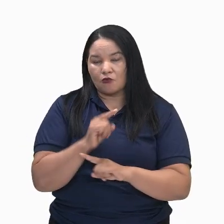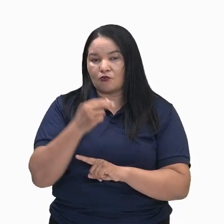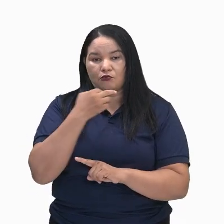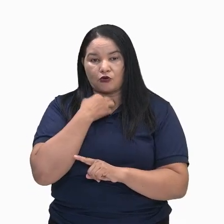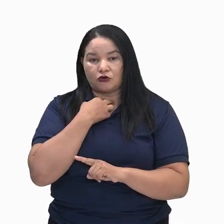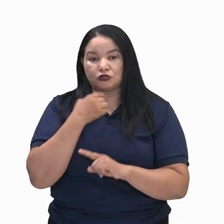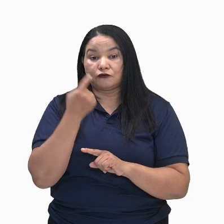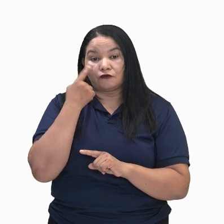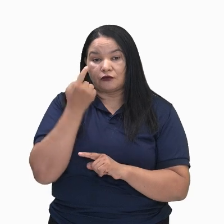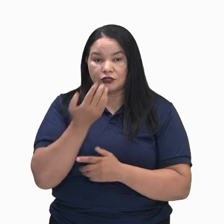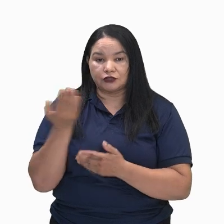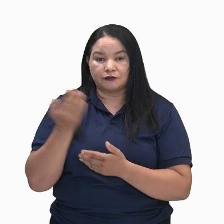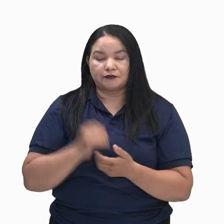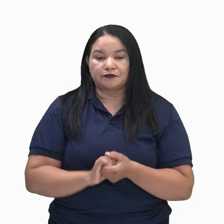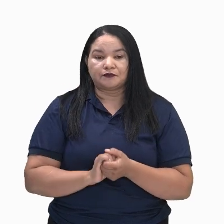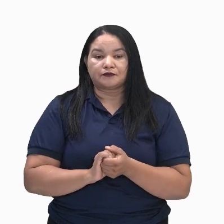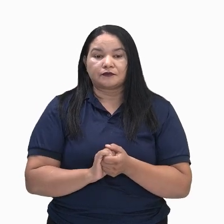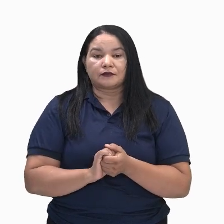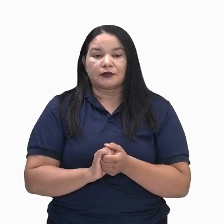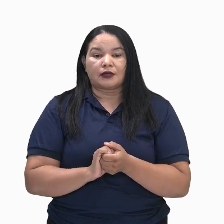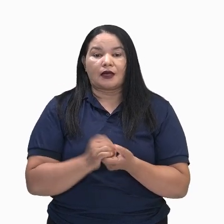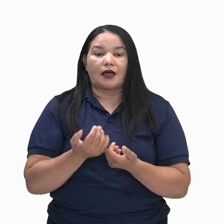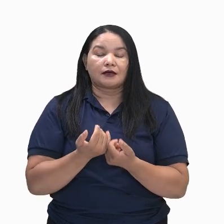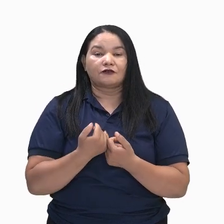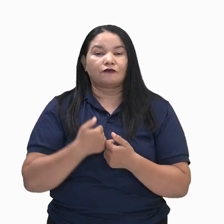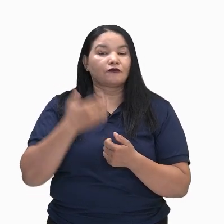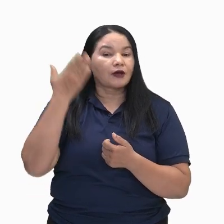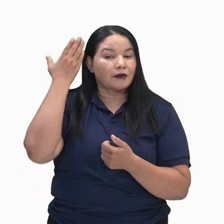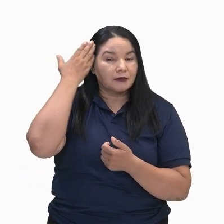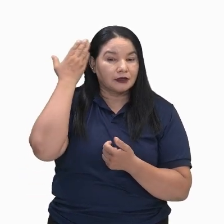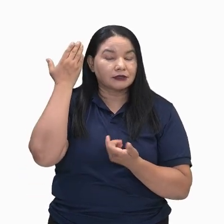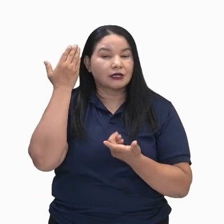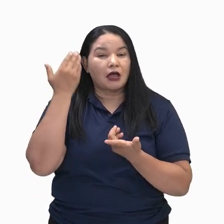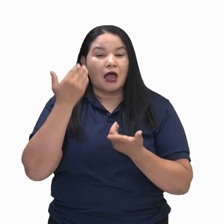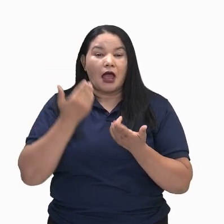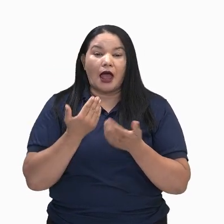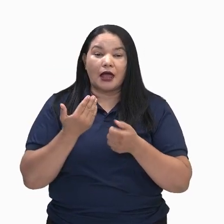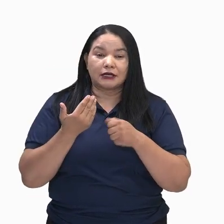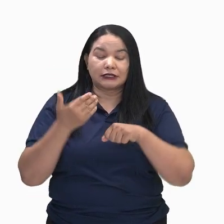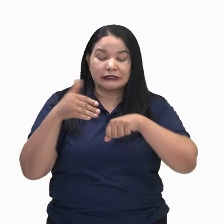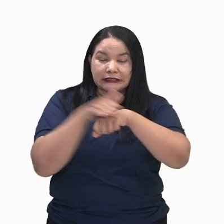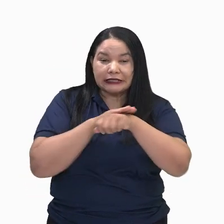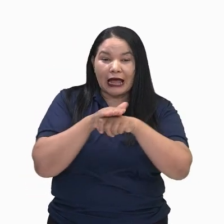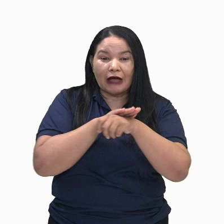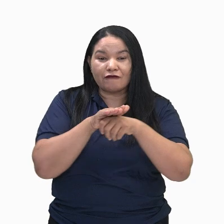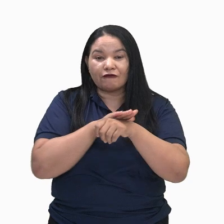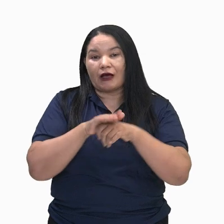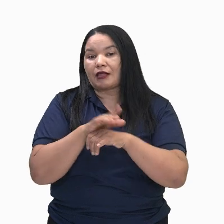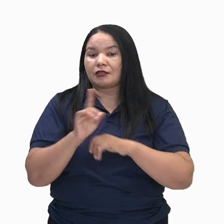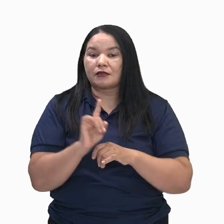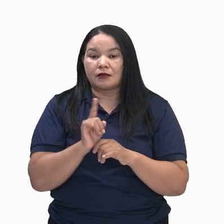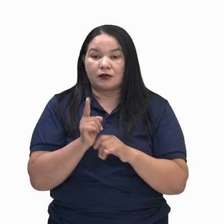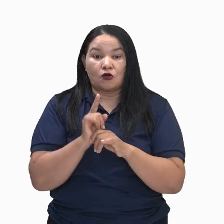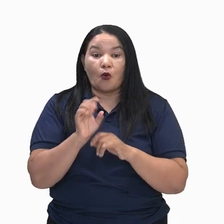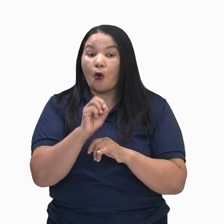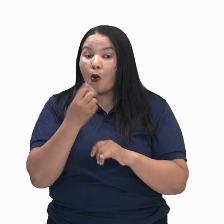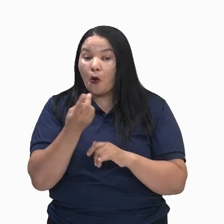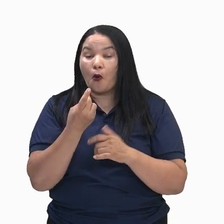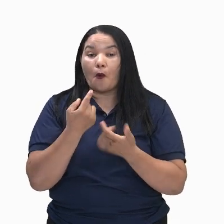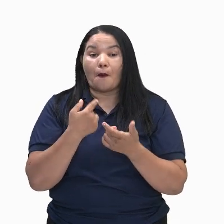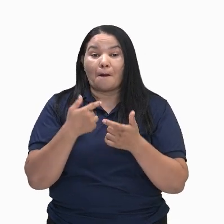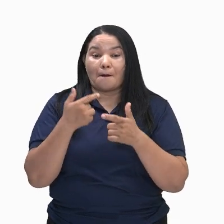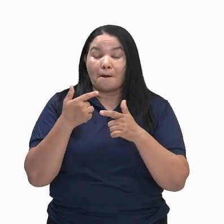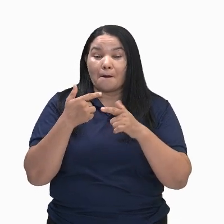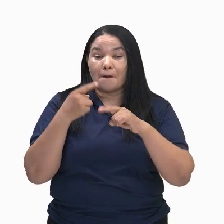socorros. Primeiro, não lave um ferimento na cabeça que é profundo ou sangra muito. Não remova qualquer objeto saindo